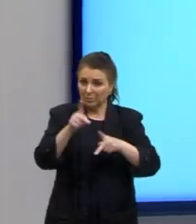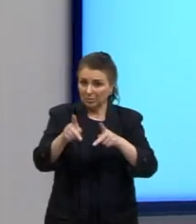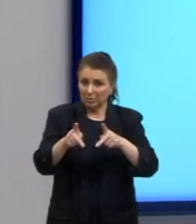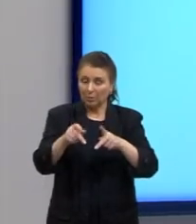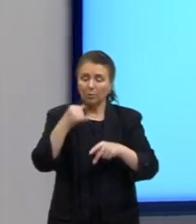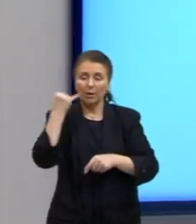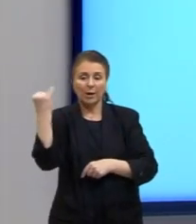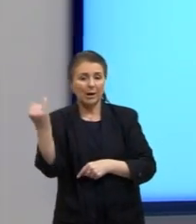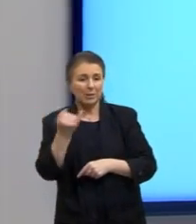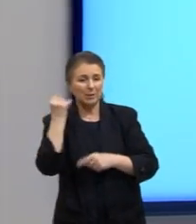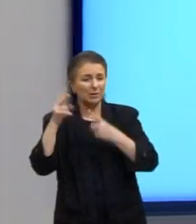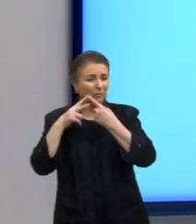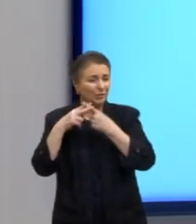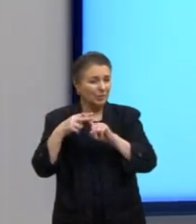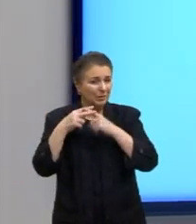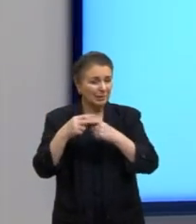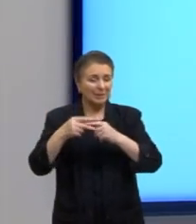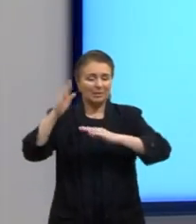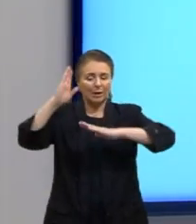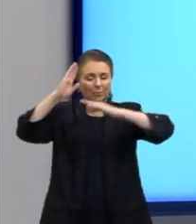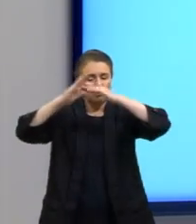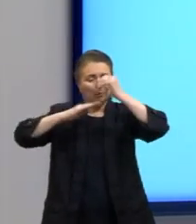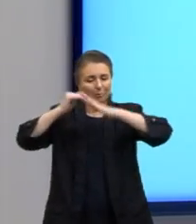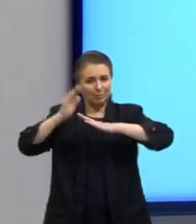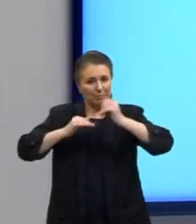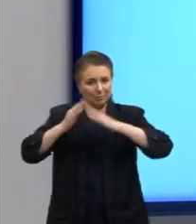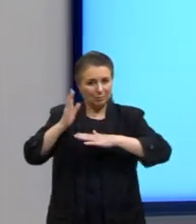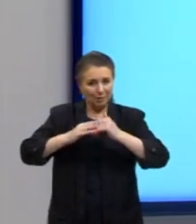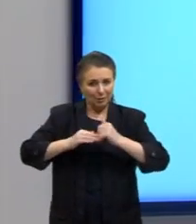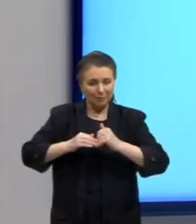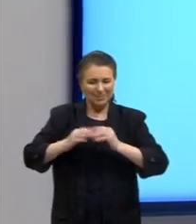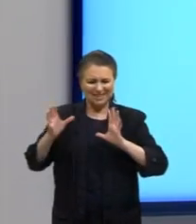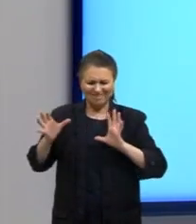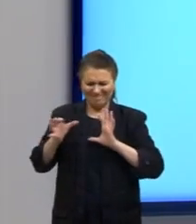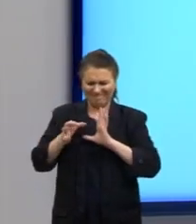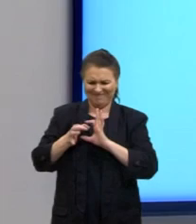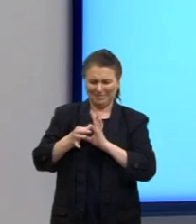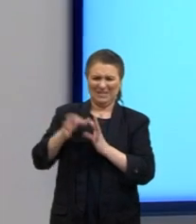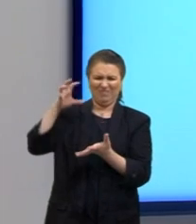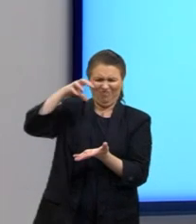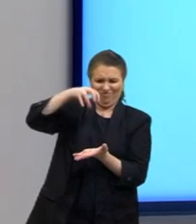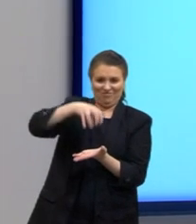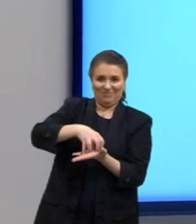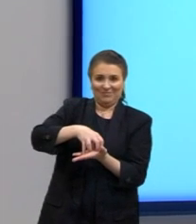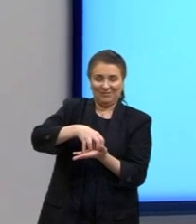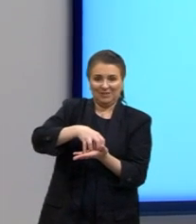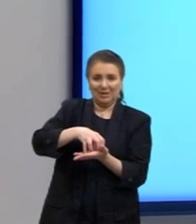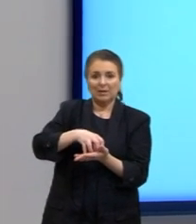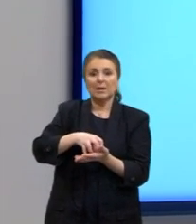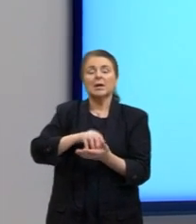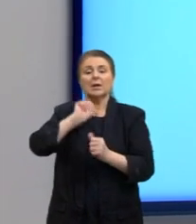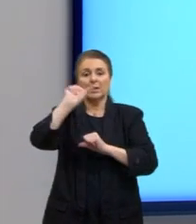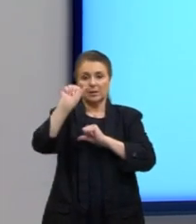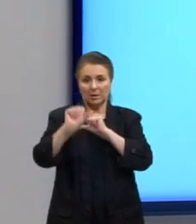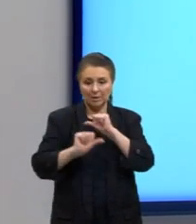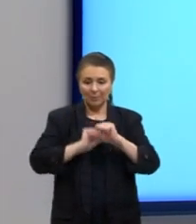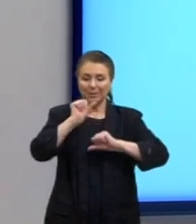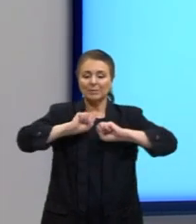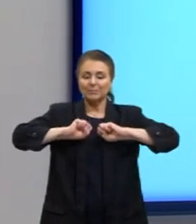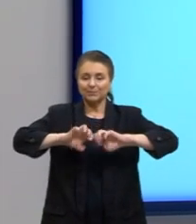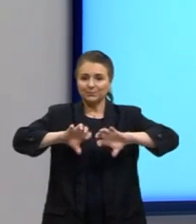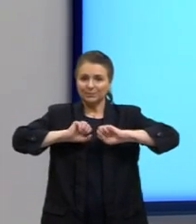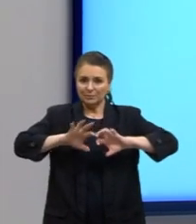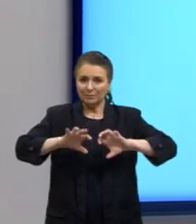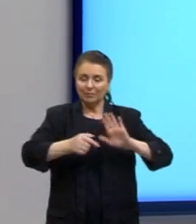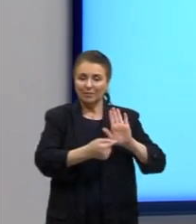desconstrução das amarras coloniais e posteriormente em uma reformulação educacional que